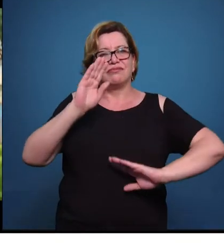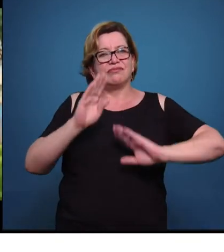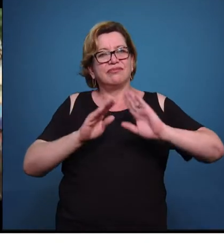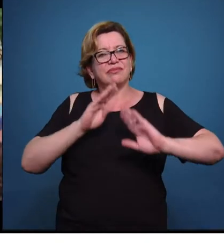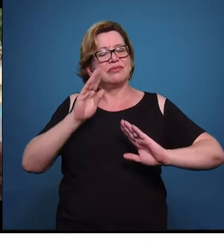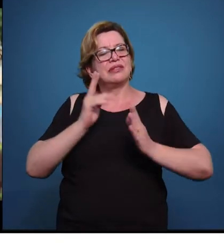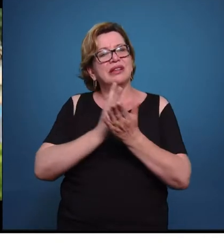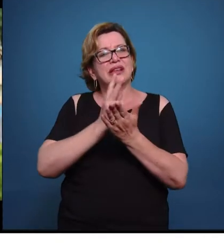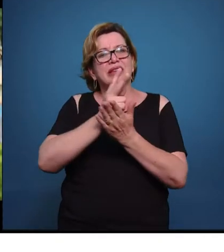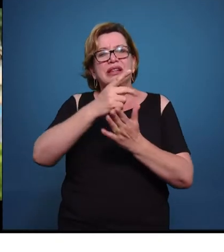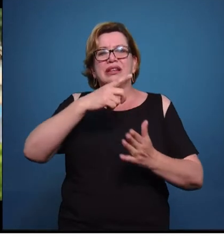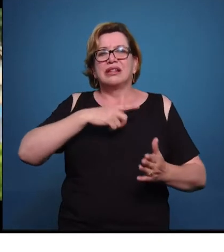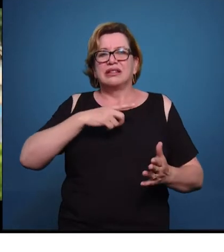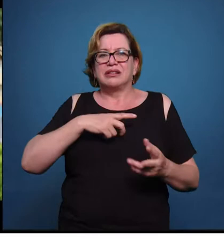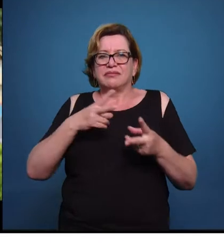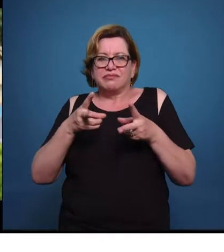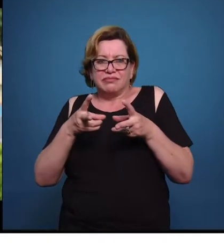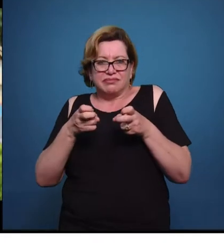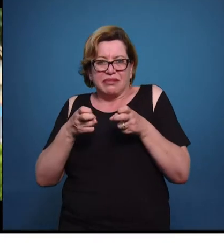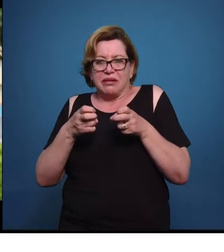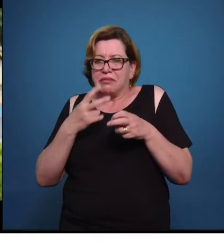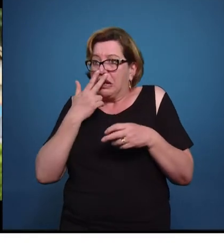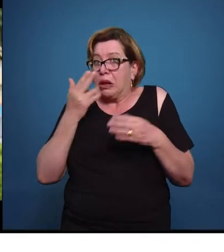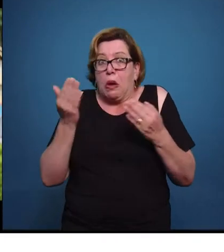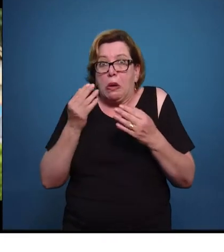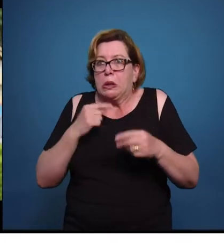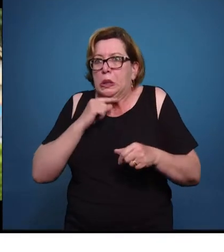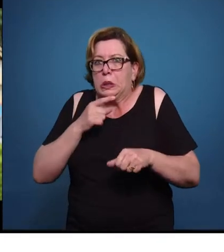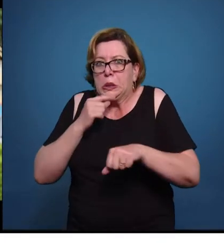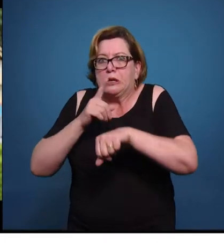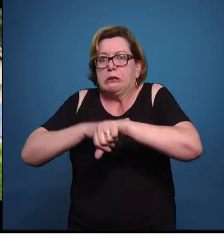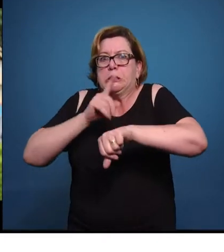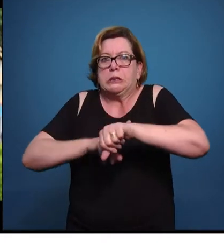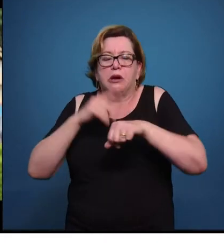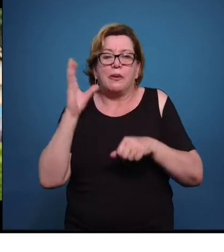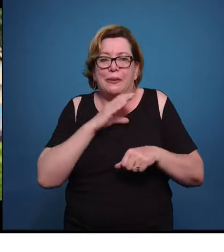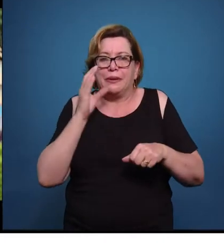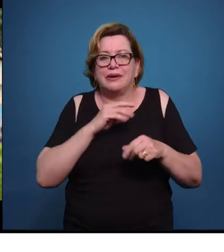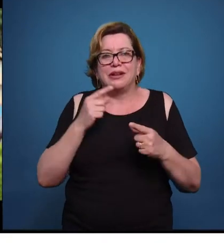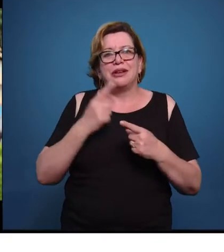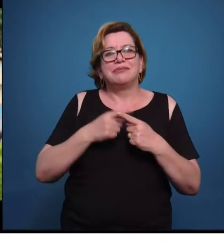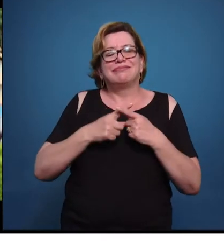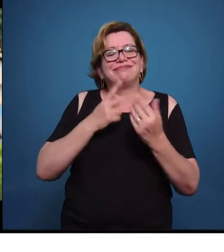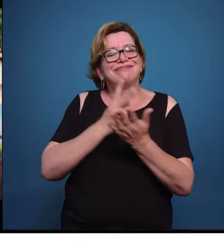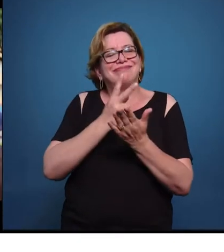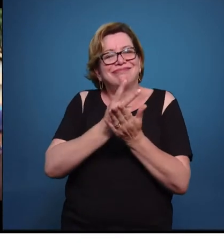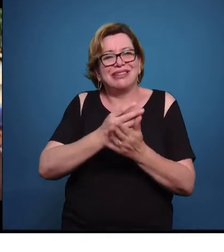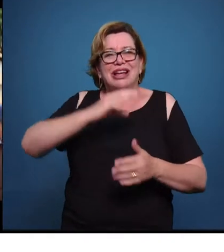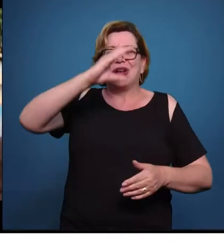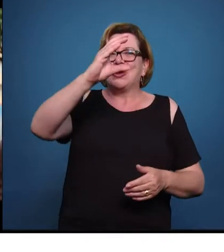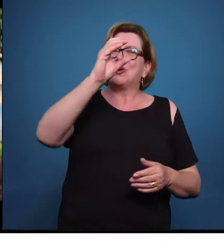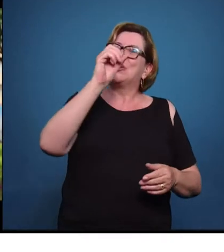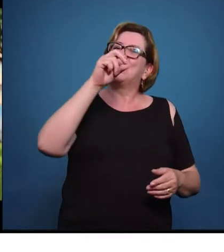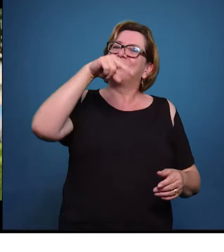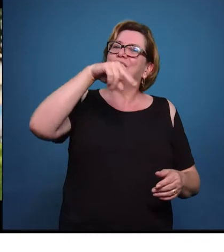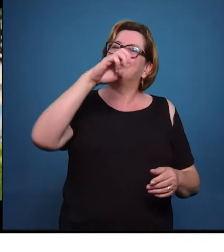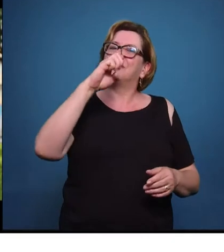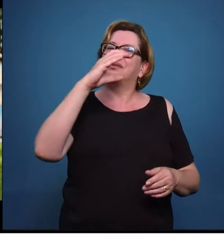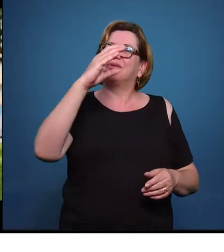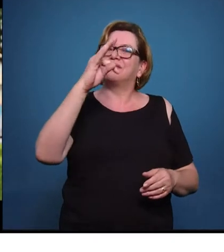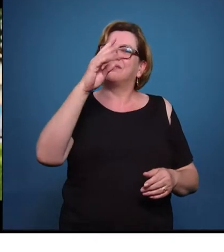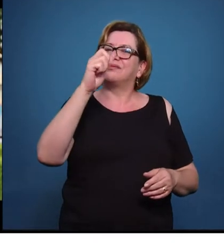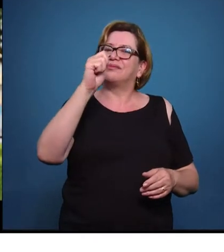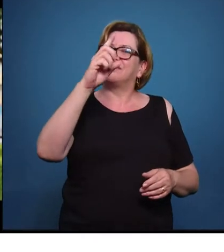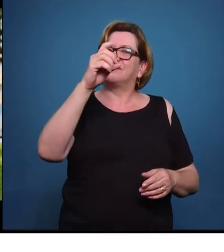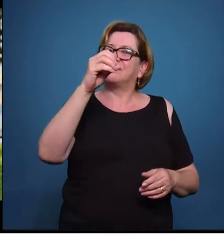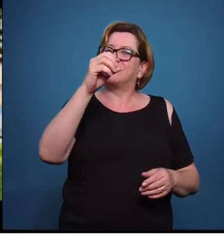temos essa noção de que não temos tempo para nada. Isso decorre do fato de estarmos sempre conectados. Um dos mais relevantes pensadores no